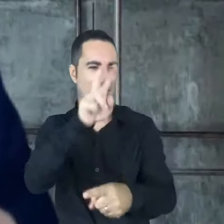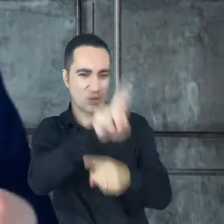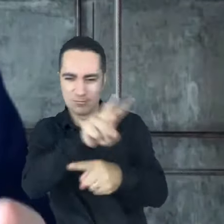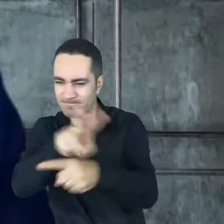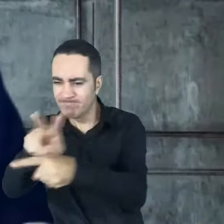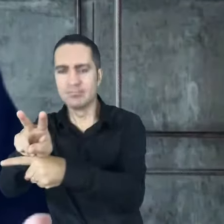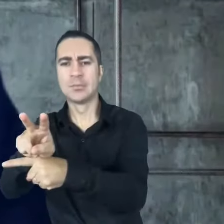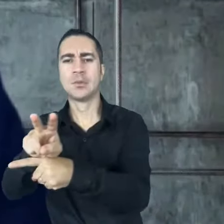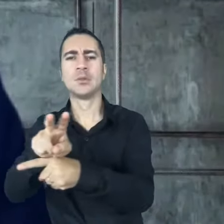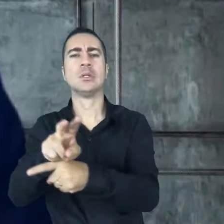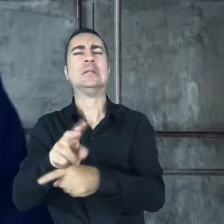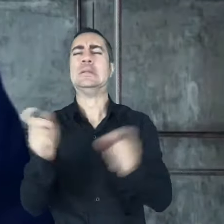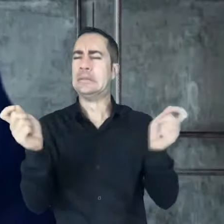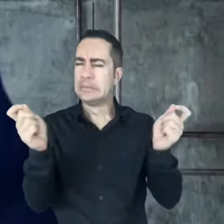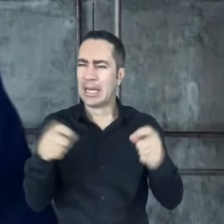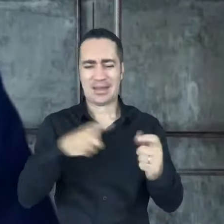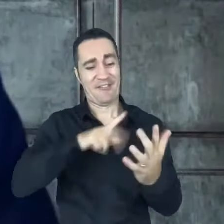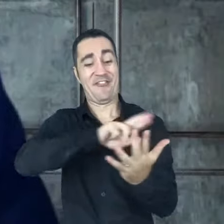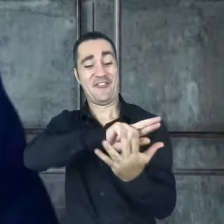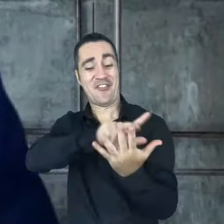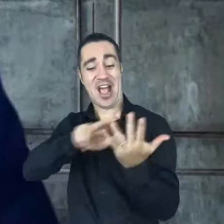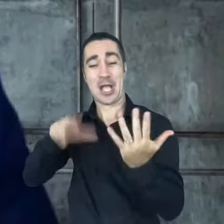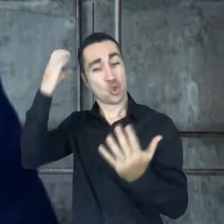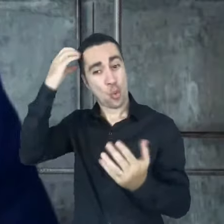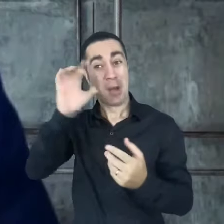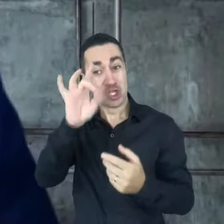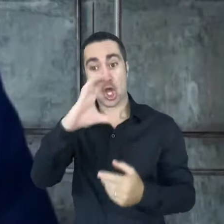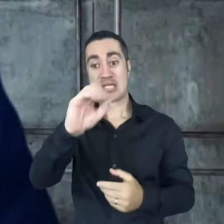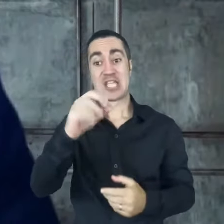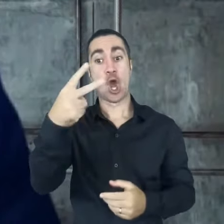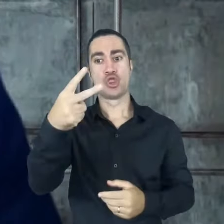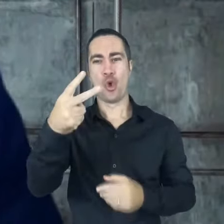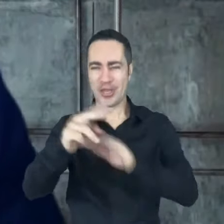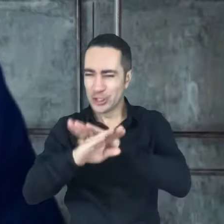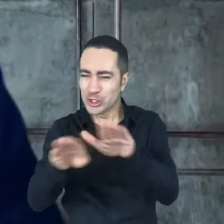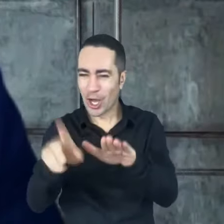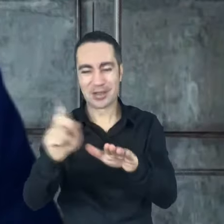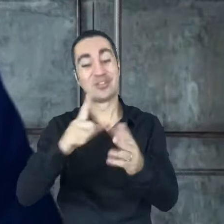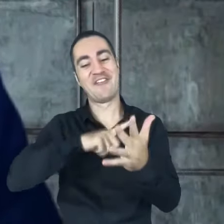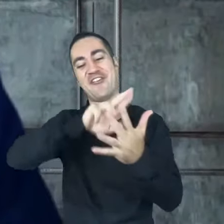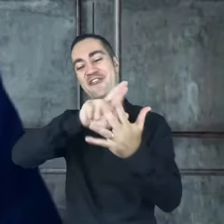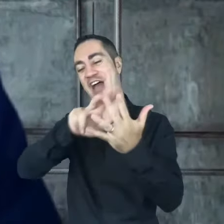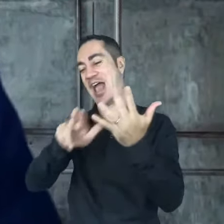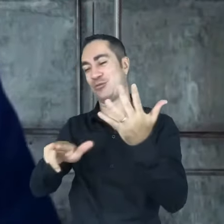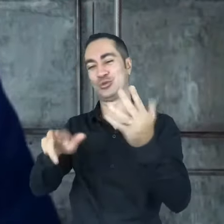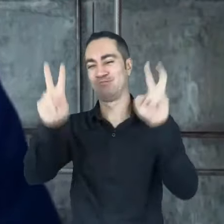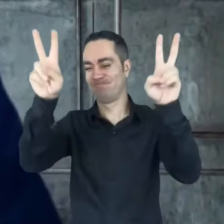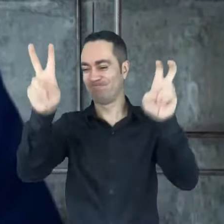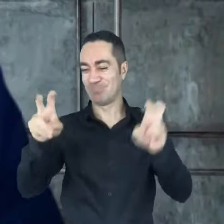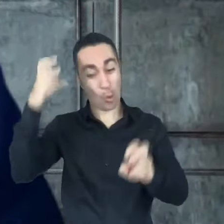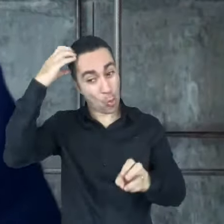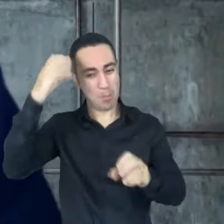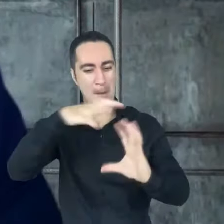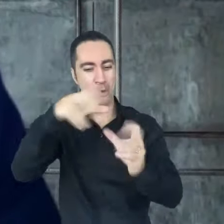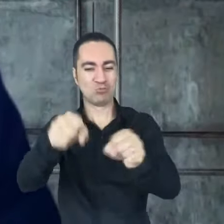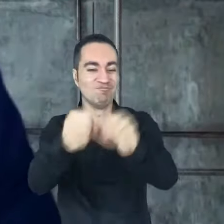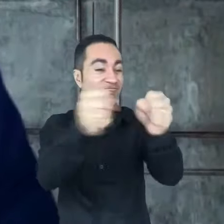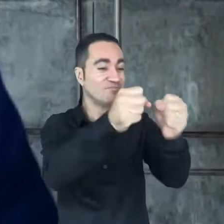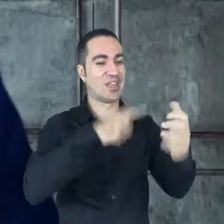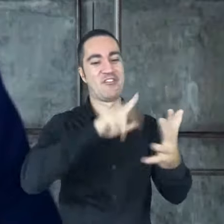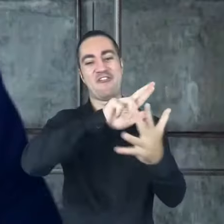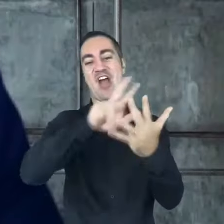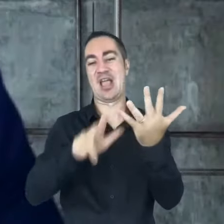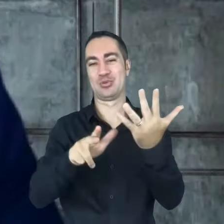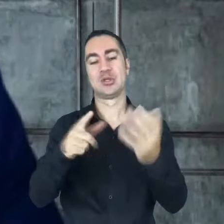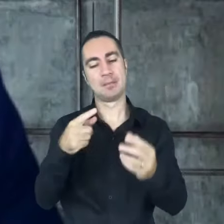tem várias outras coisas para observar e discutir, tá? E, além disso, também, para finalizar mesmo,